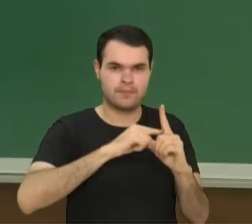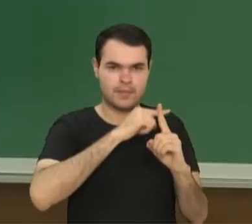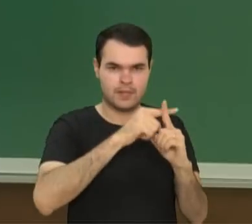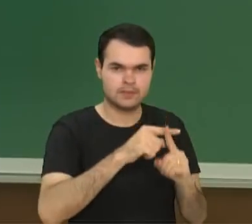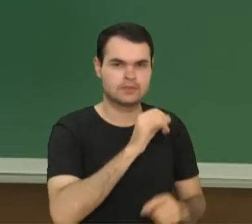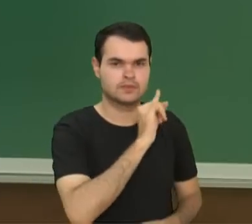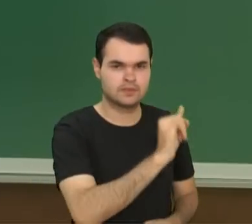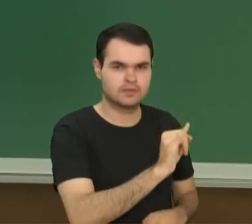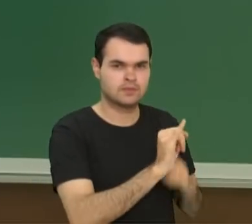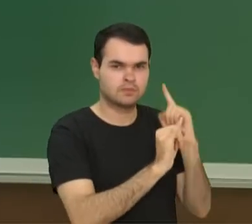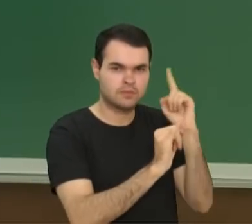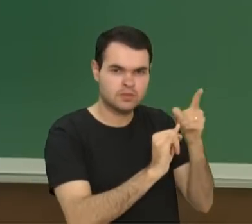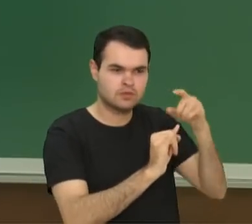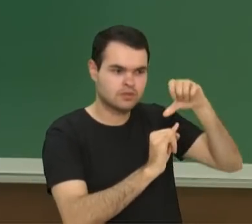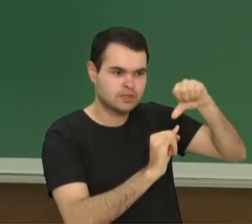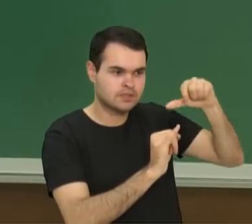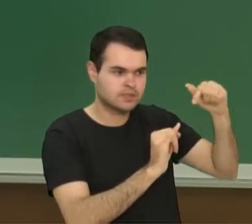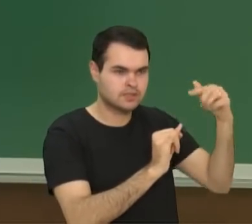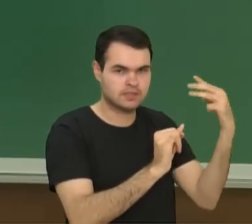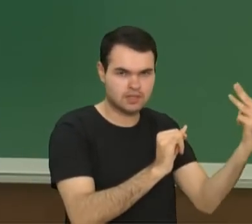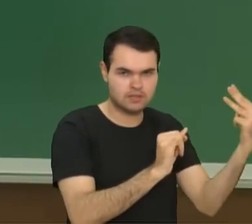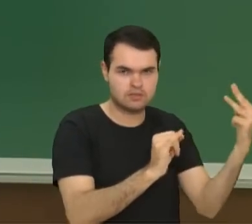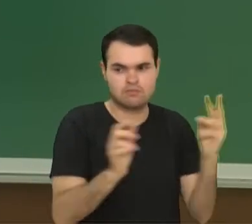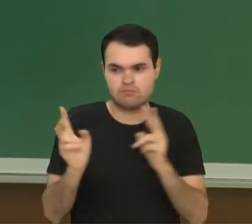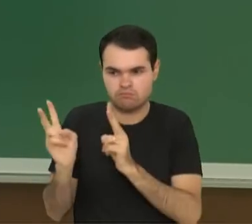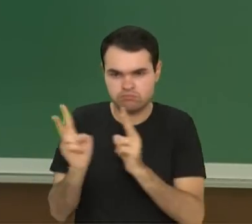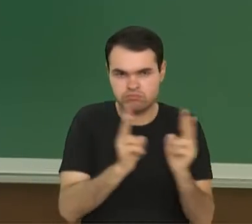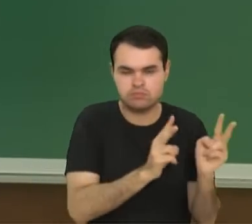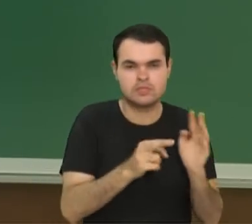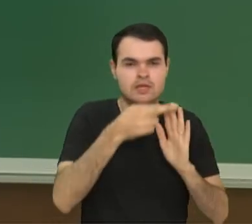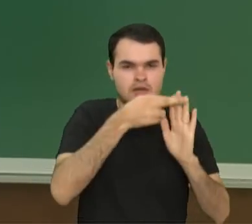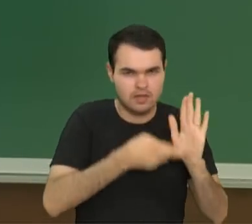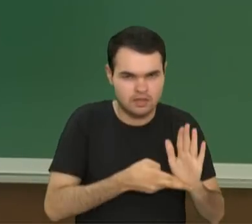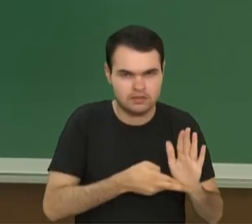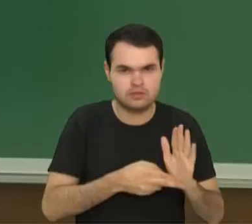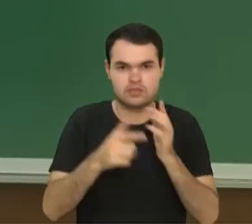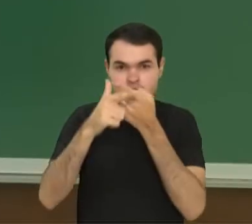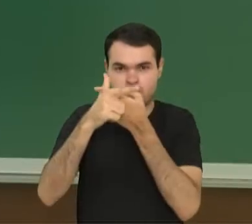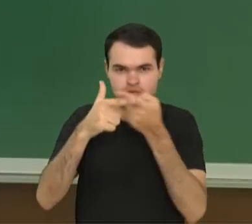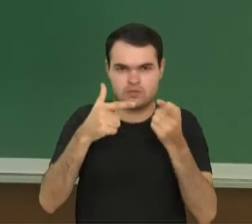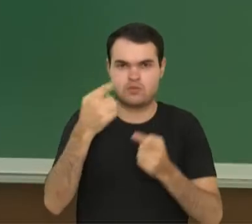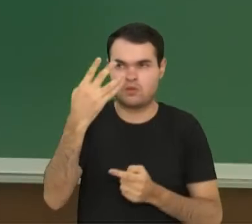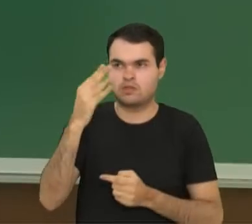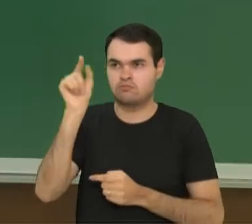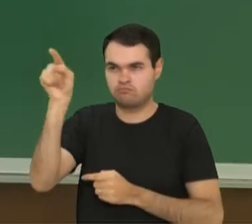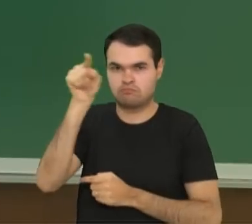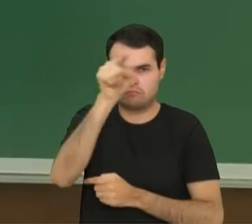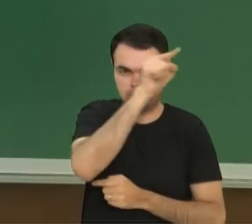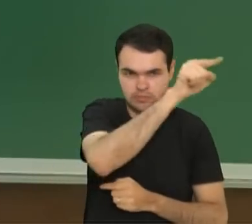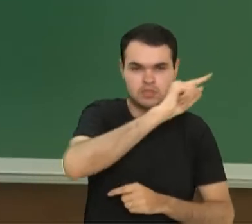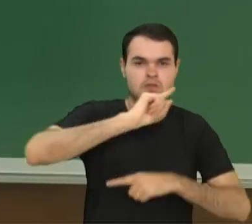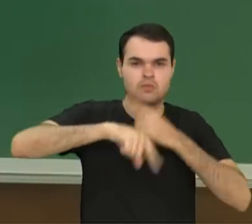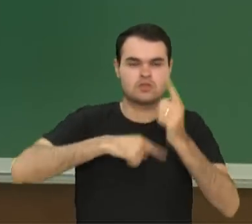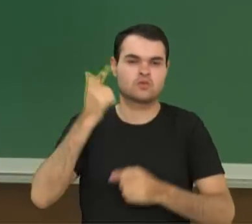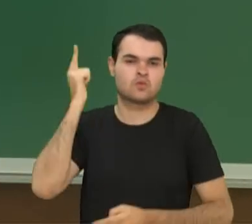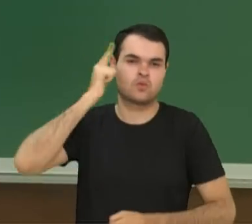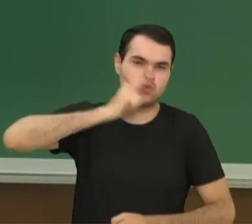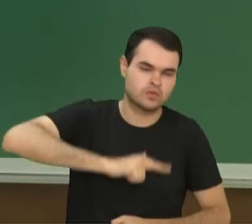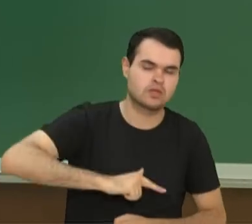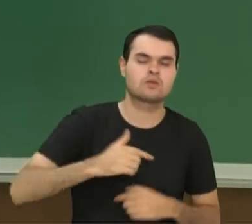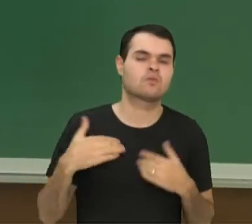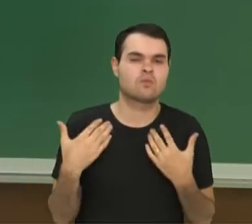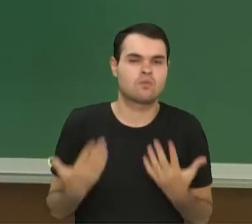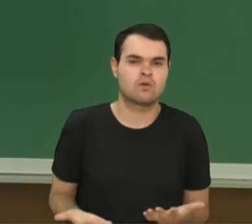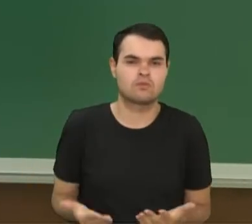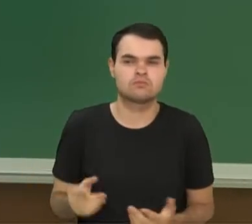i 1973. Vai usar o mesmo dispositivo de dividir por 4 e daí a gente consegue descobrir